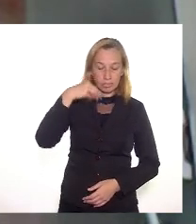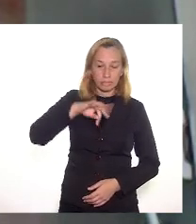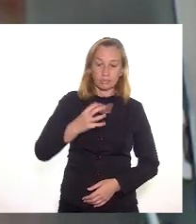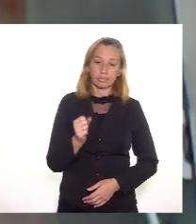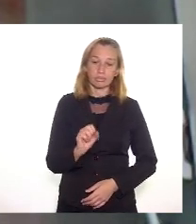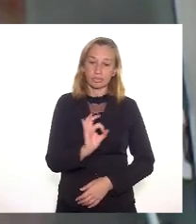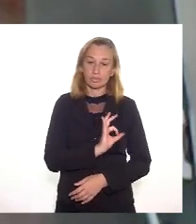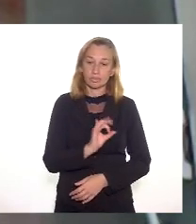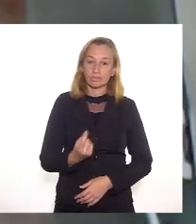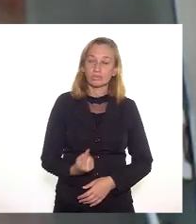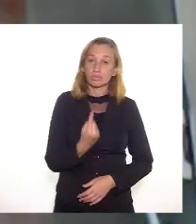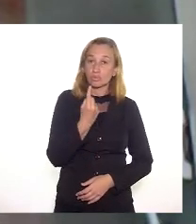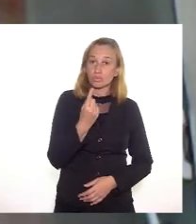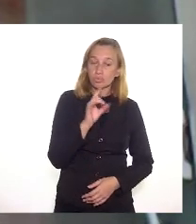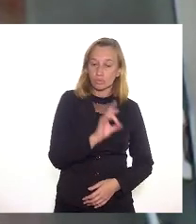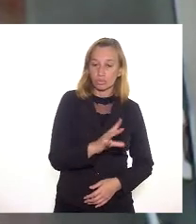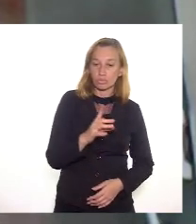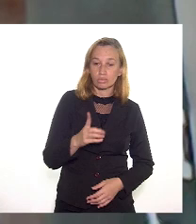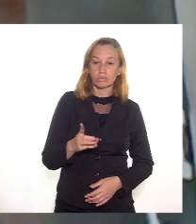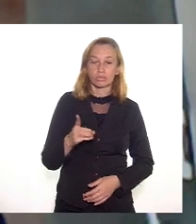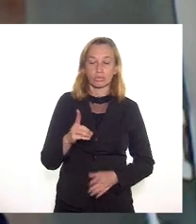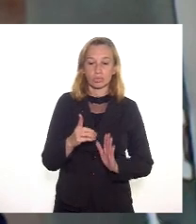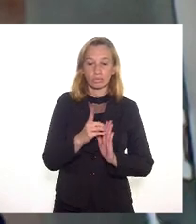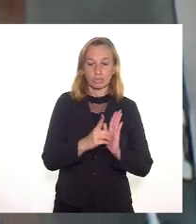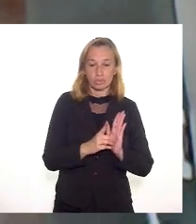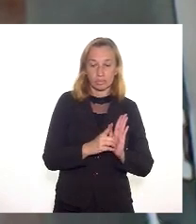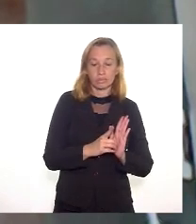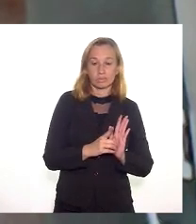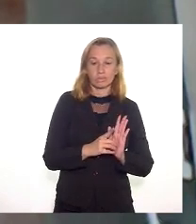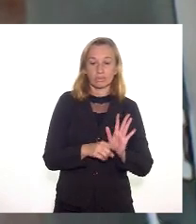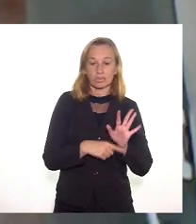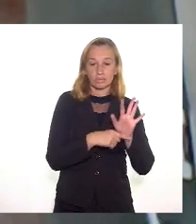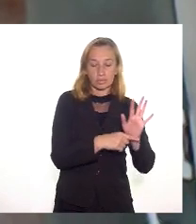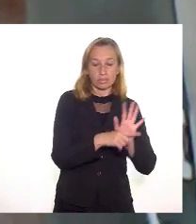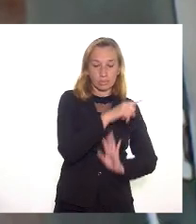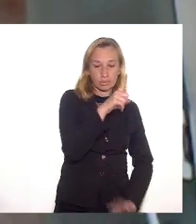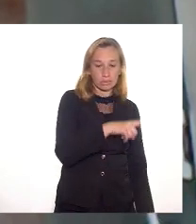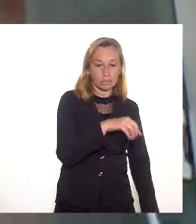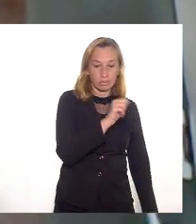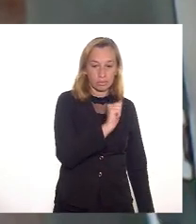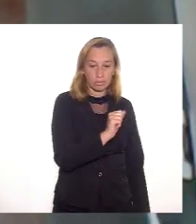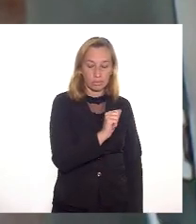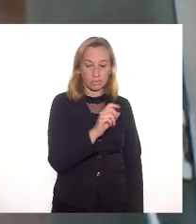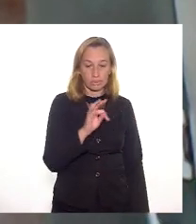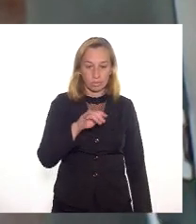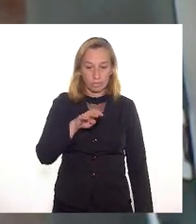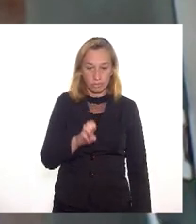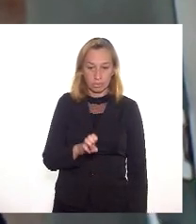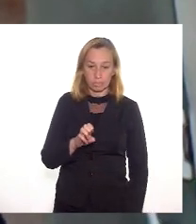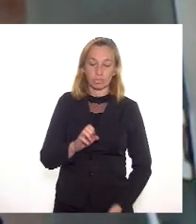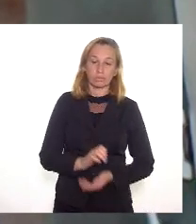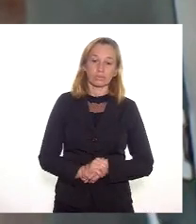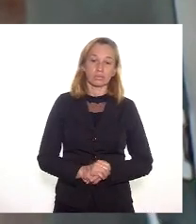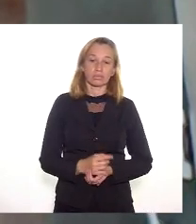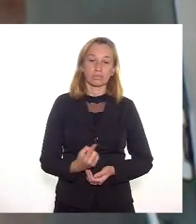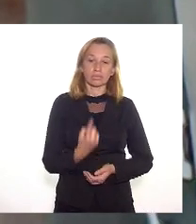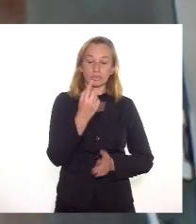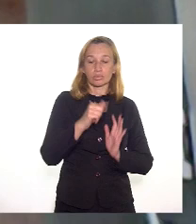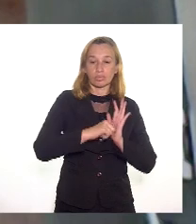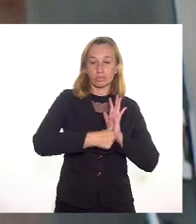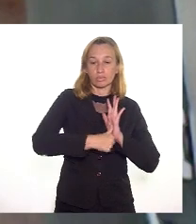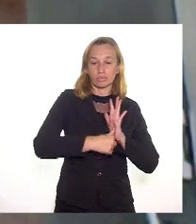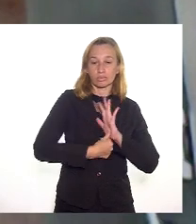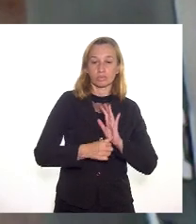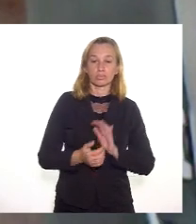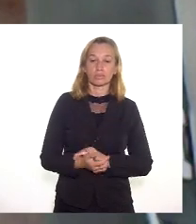o único Detran que atende a Zona Oeste de Noaíba até Santa Cruz e Ceipitiba para tirar uma identidade. Sabe onde